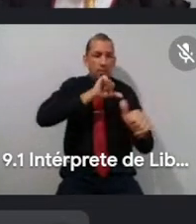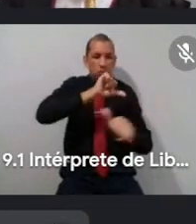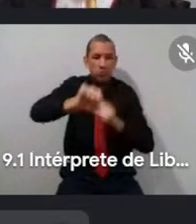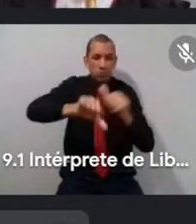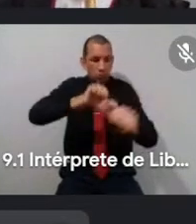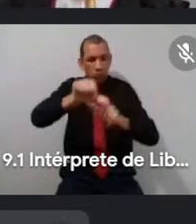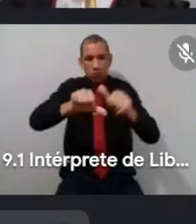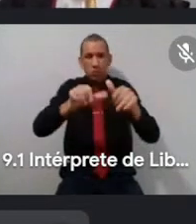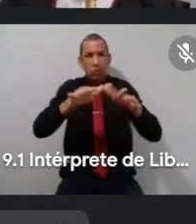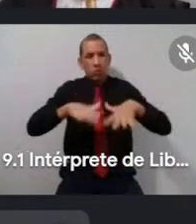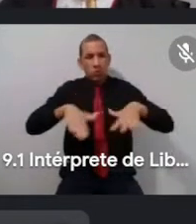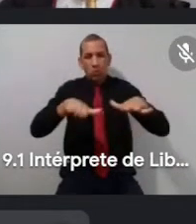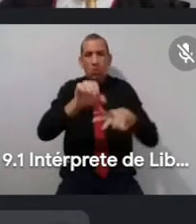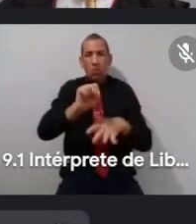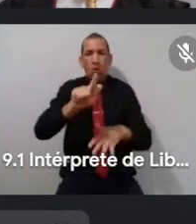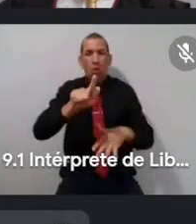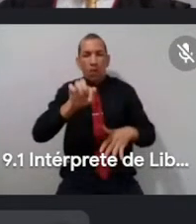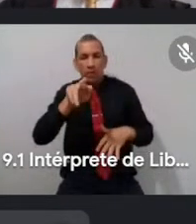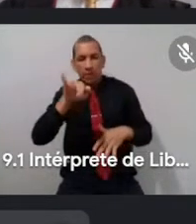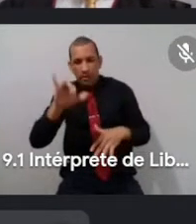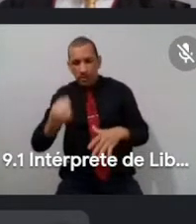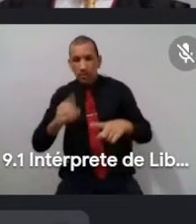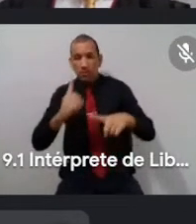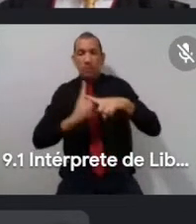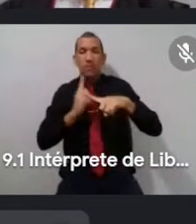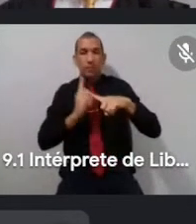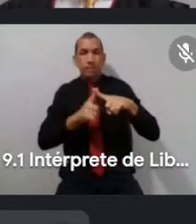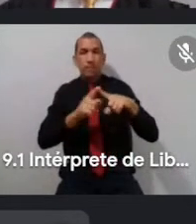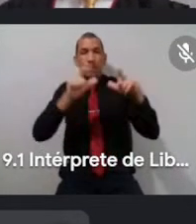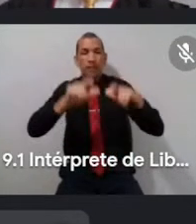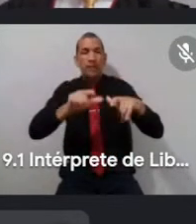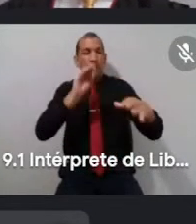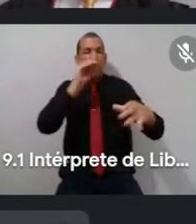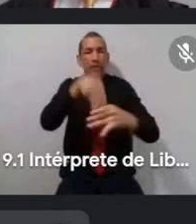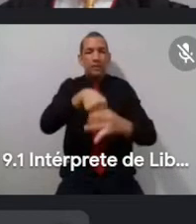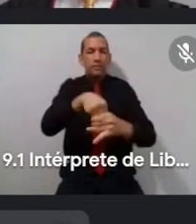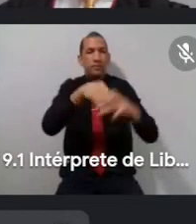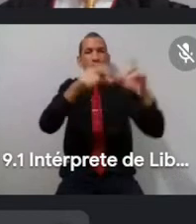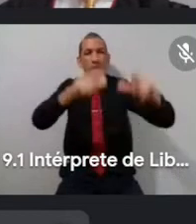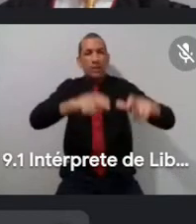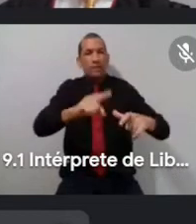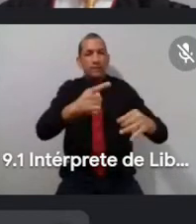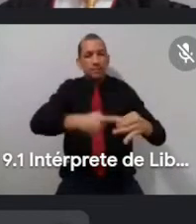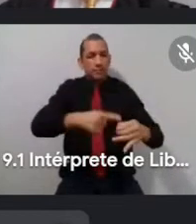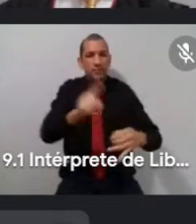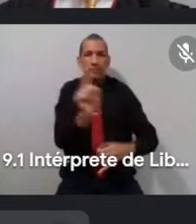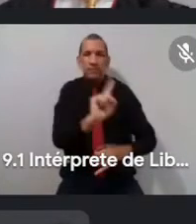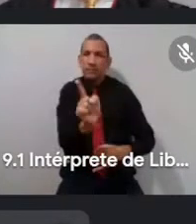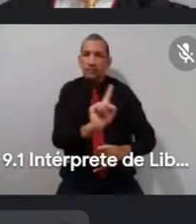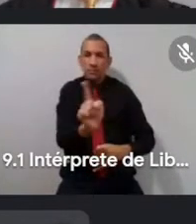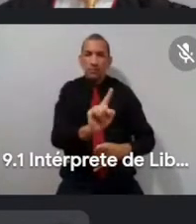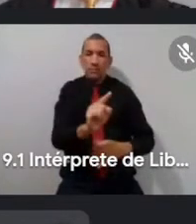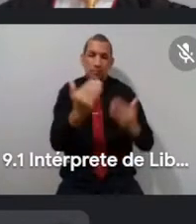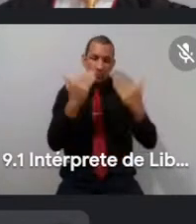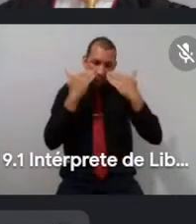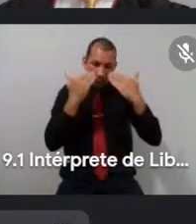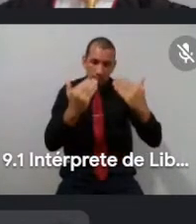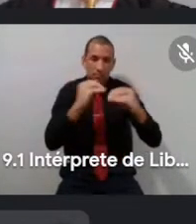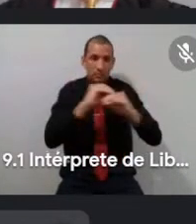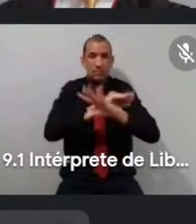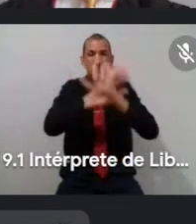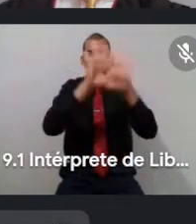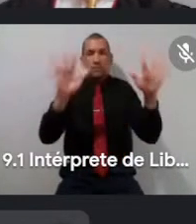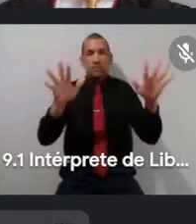questão do sufrágio por quê e ele não ia botar esse foi pó muito bem